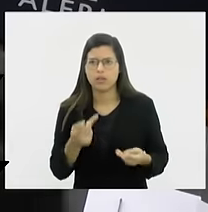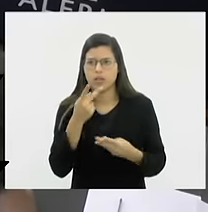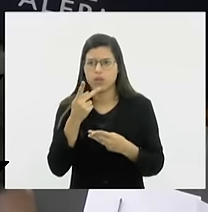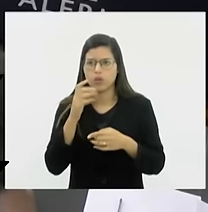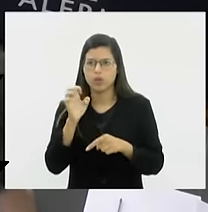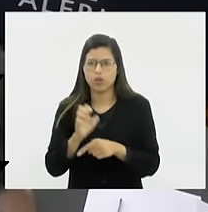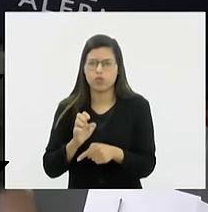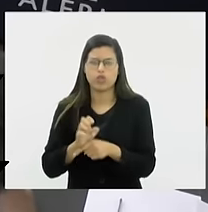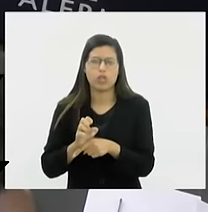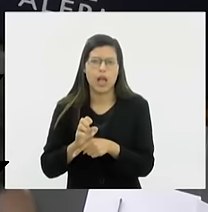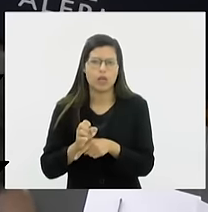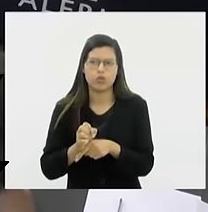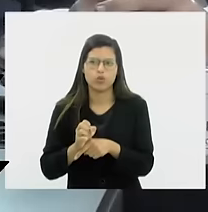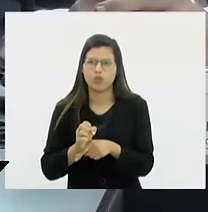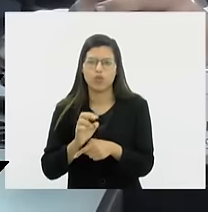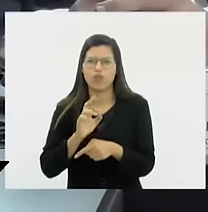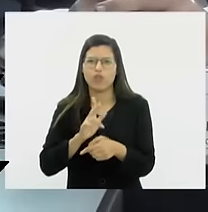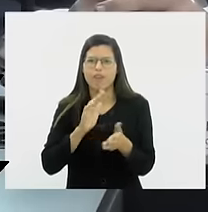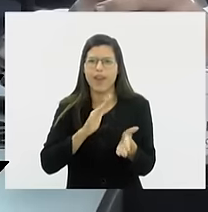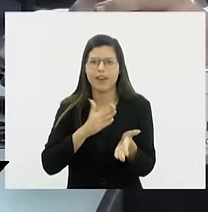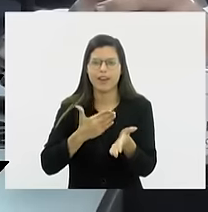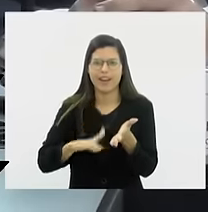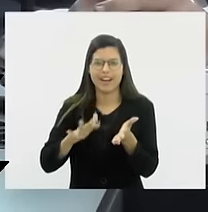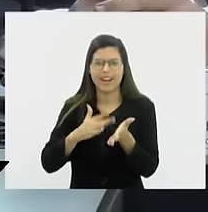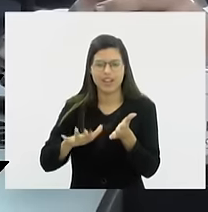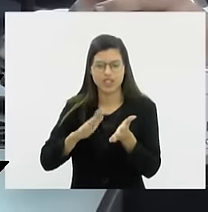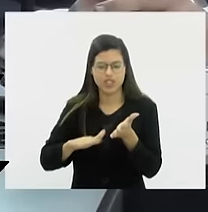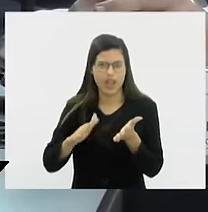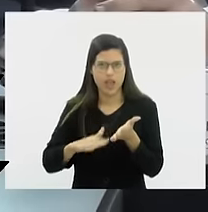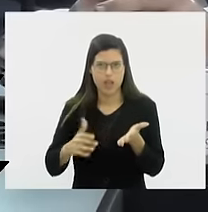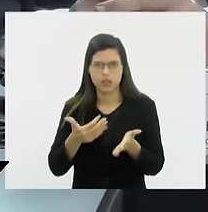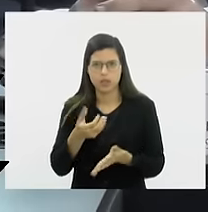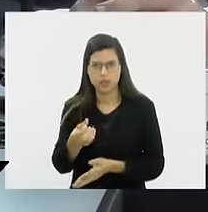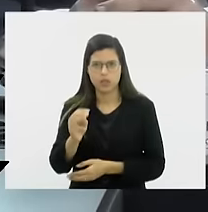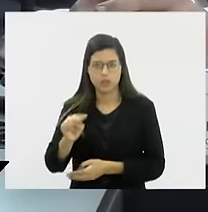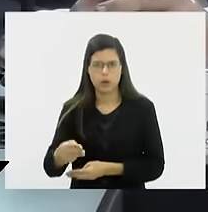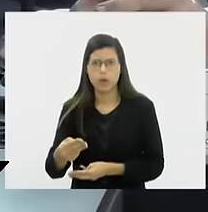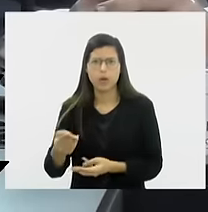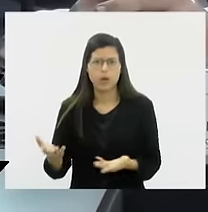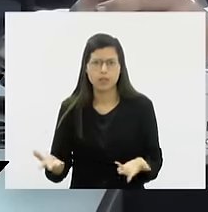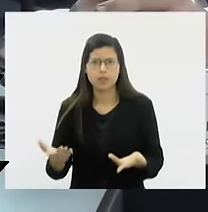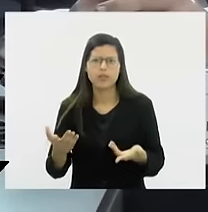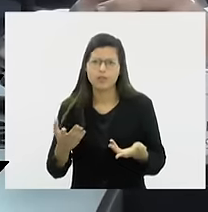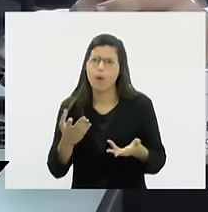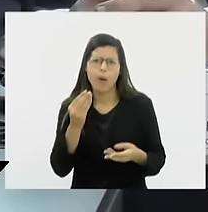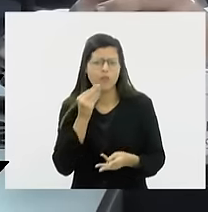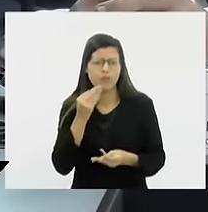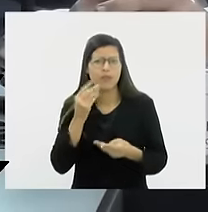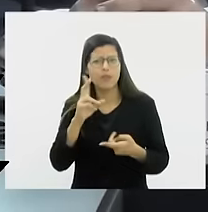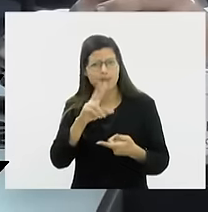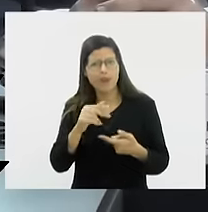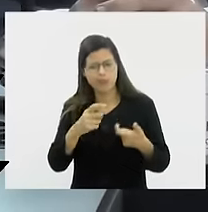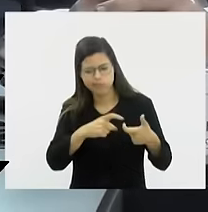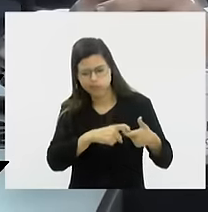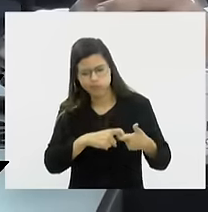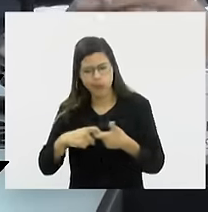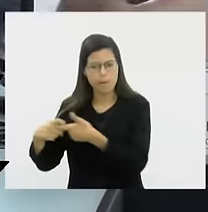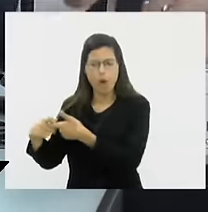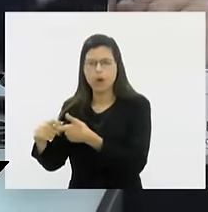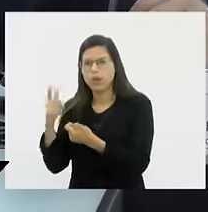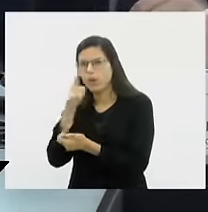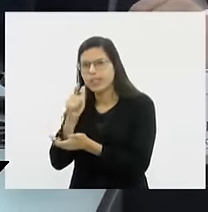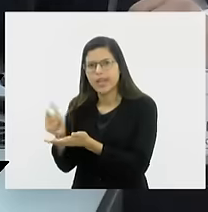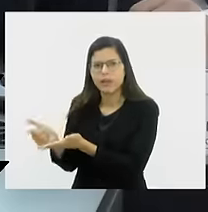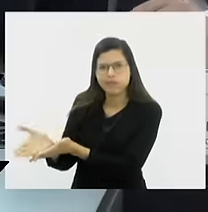vai, né, gastar com 16 milhões. Óbvio, quanto mais se reboca, mais se arrecada. Porque, né, por isso que a gente vê inúmeras operações